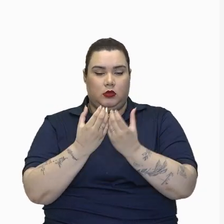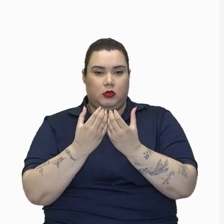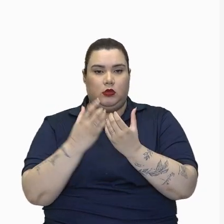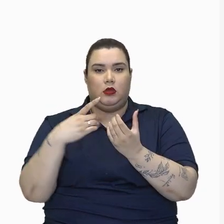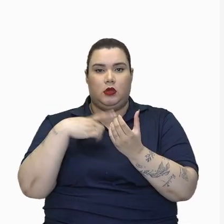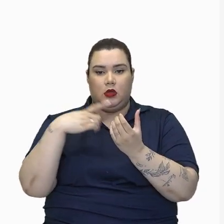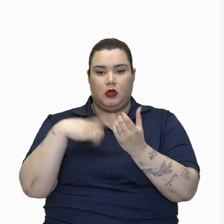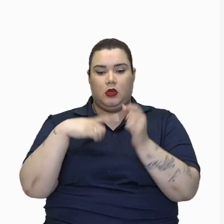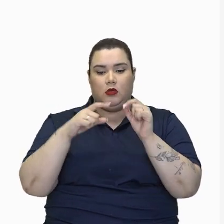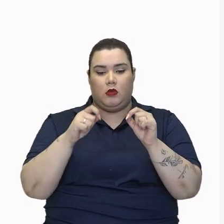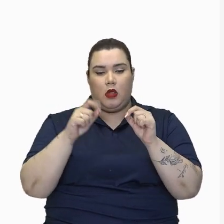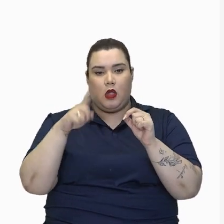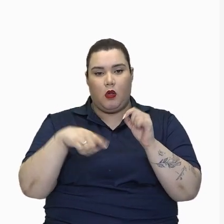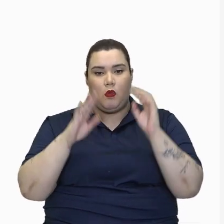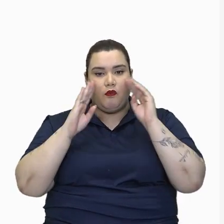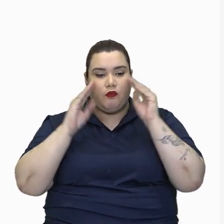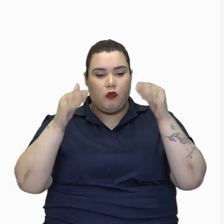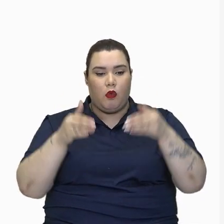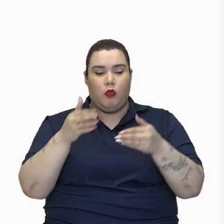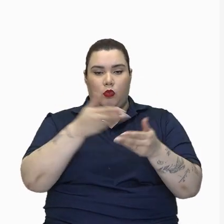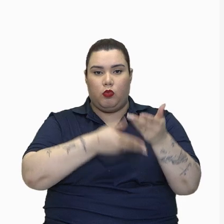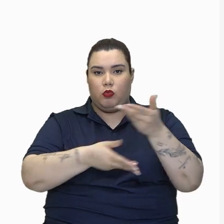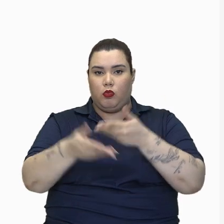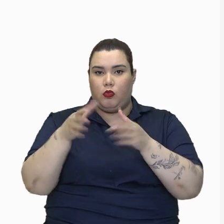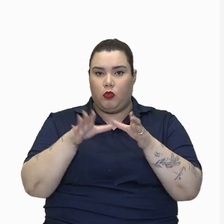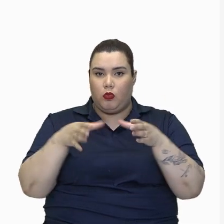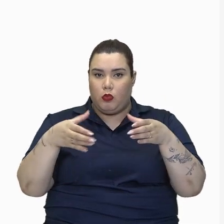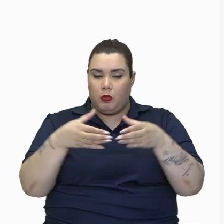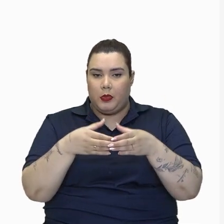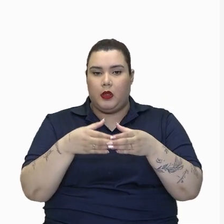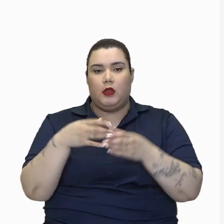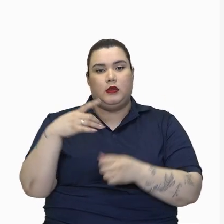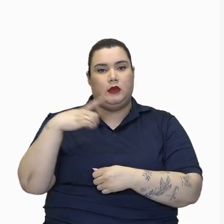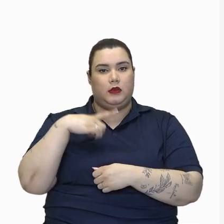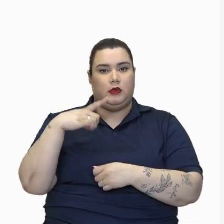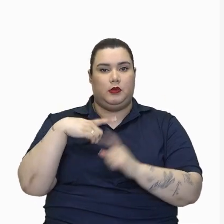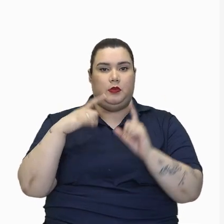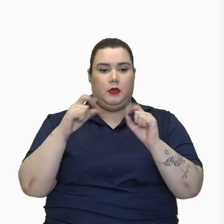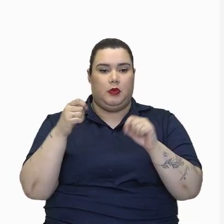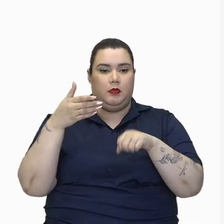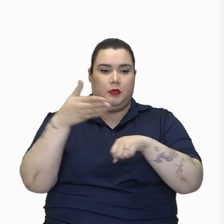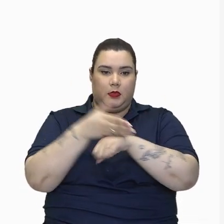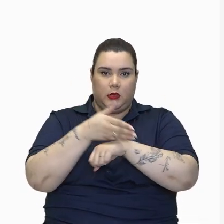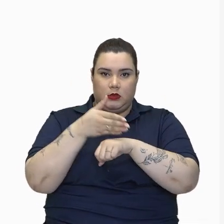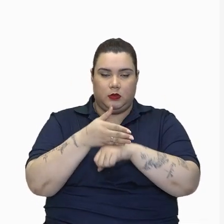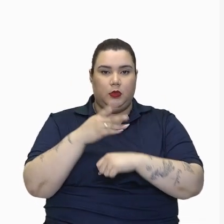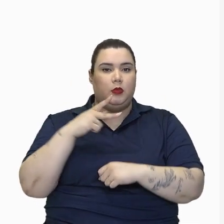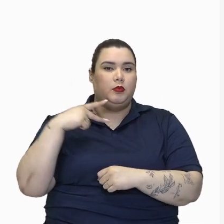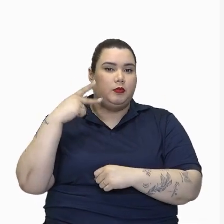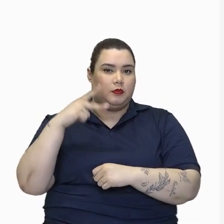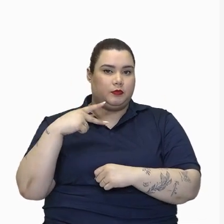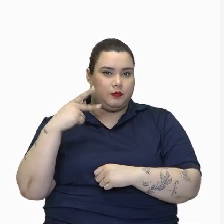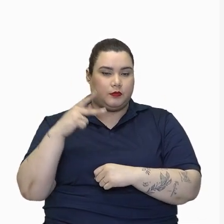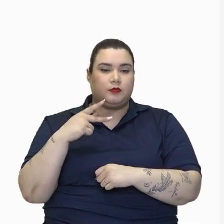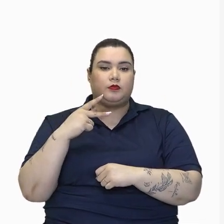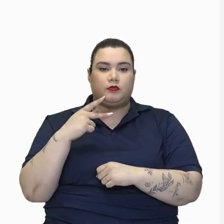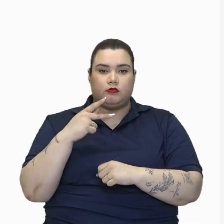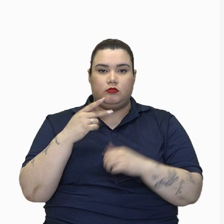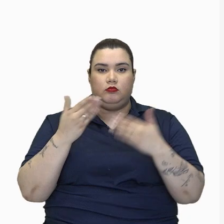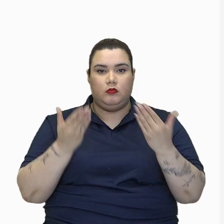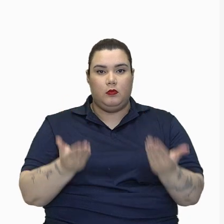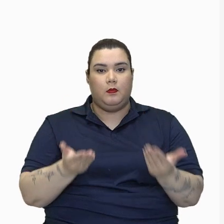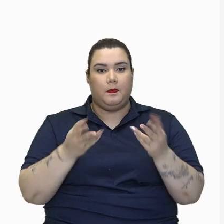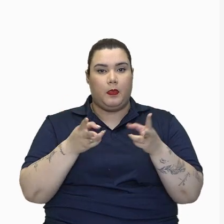a coletividade, você está tendo participação política. Então, percebam